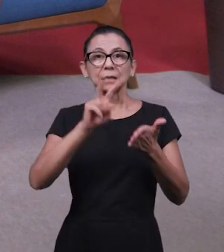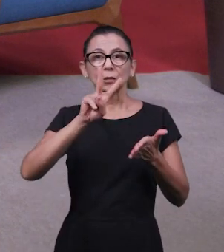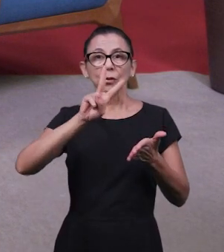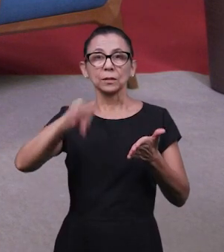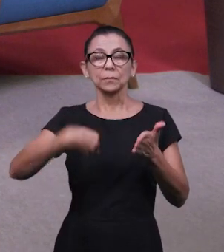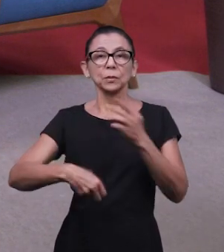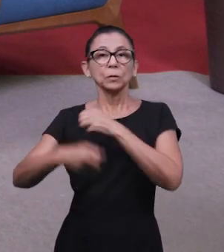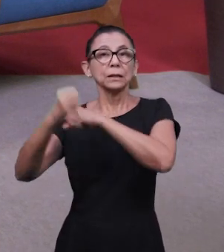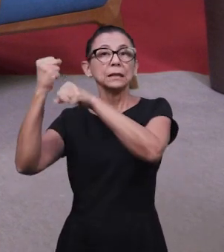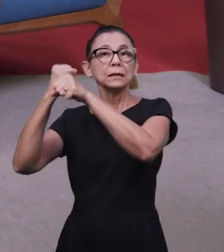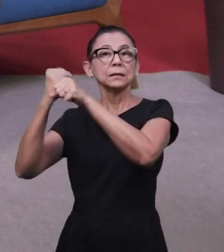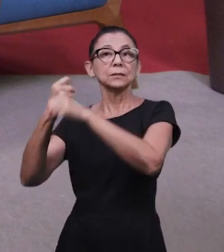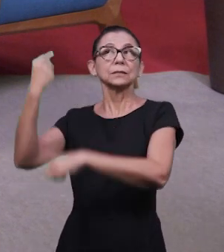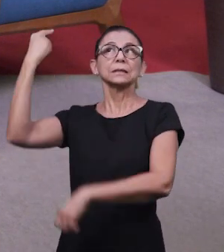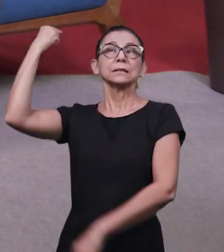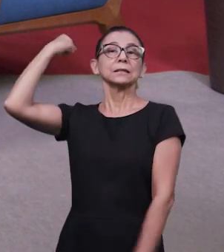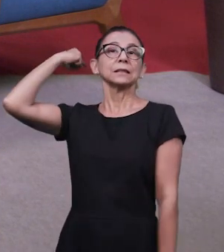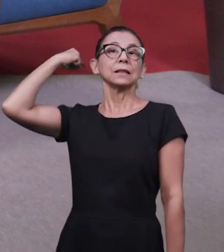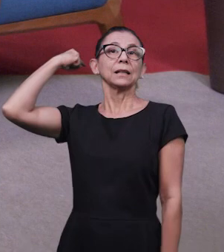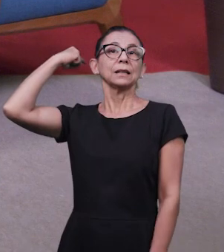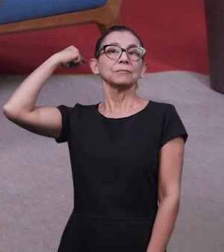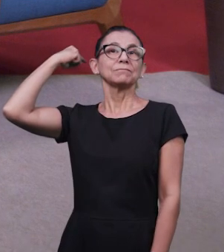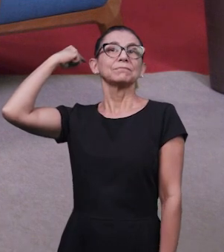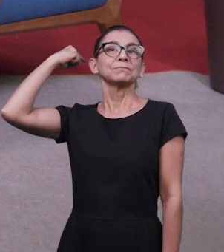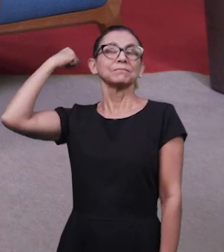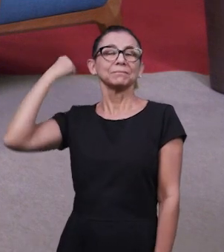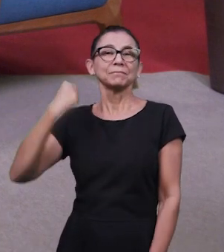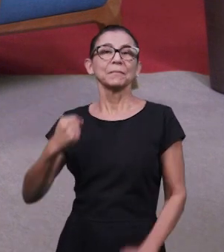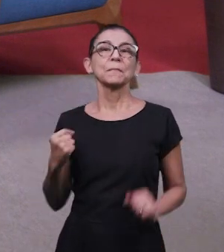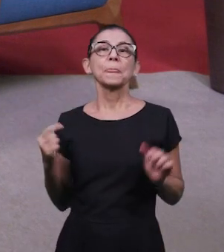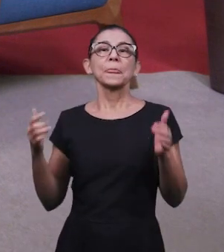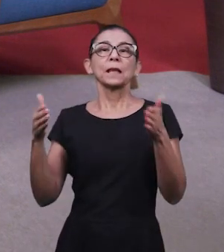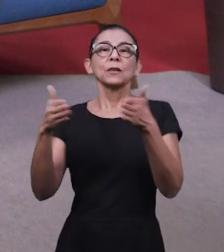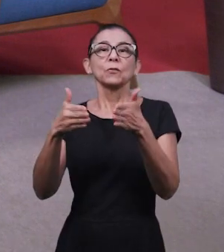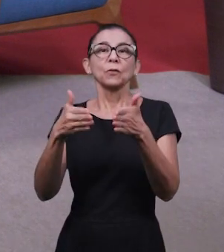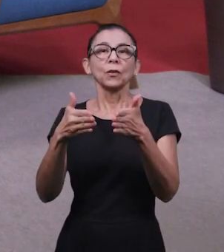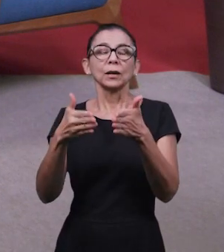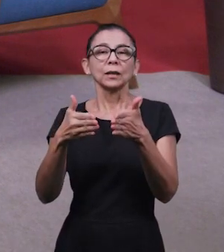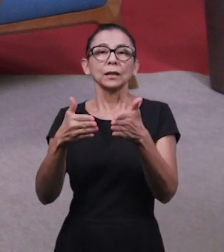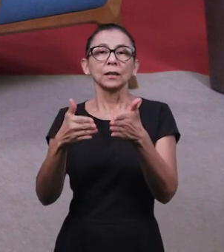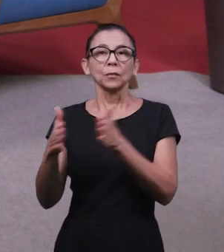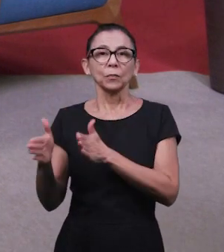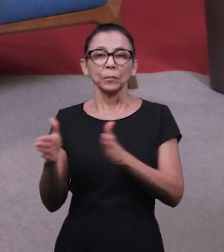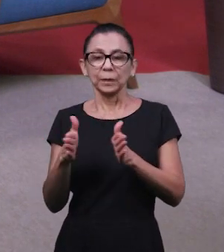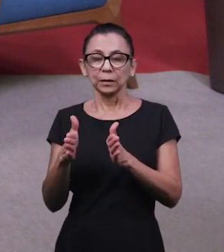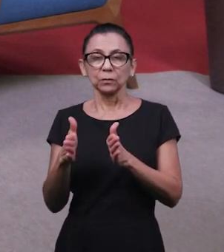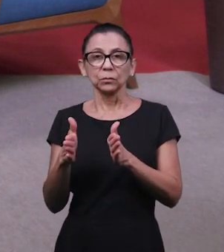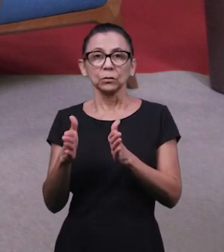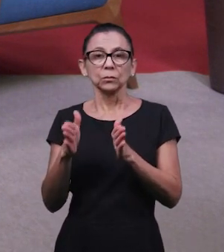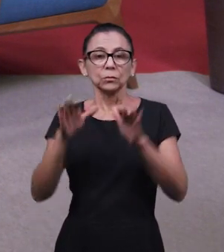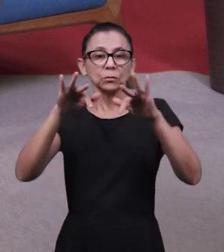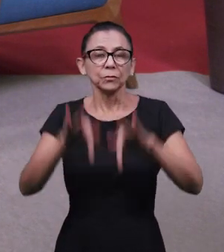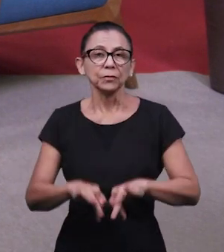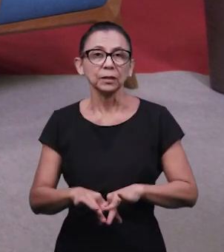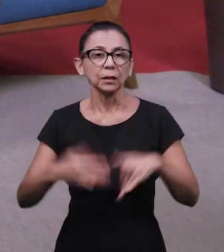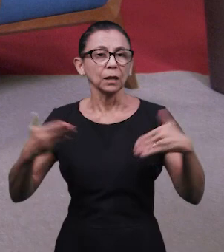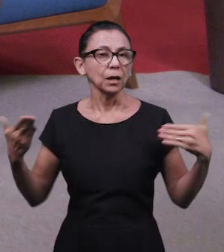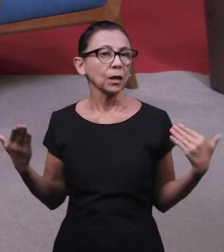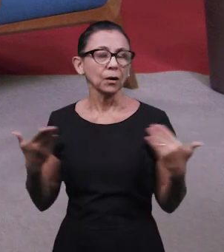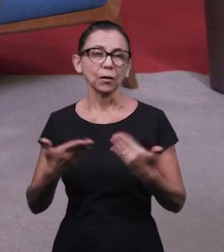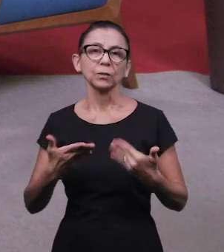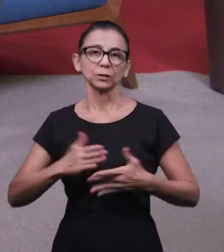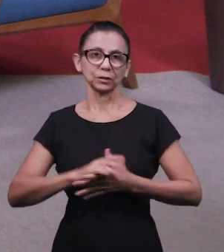um jornal de hoje. Exatamente. E de ontem. E de ontem. E certamente de amanhã. E certamente de amanhã. Então, nós estamos falando